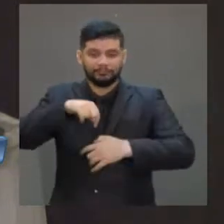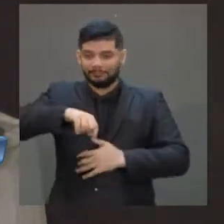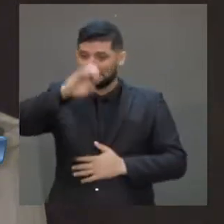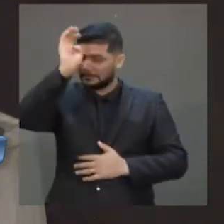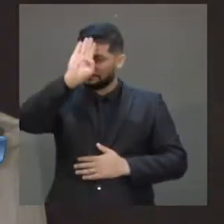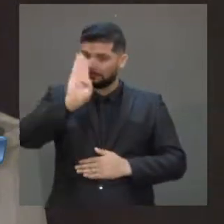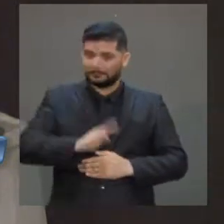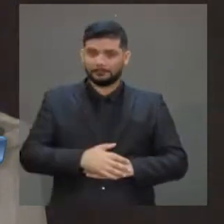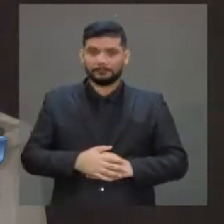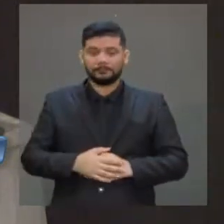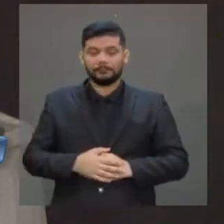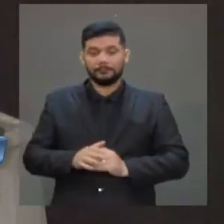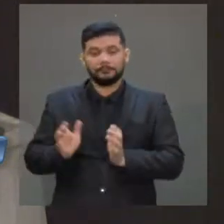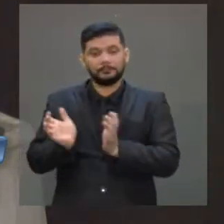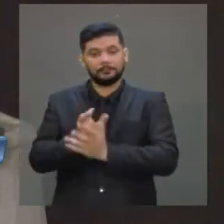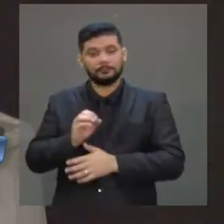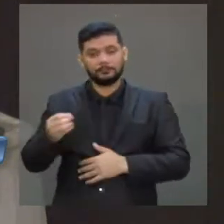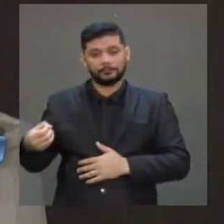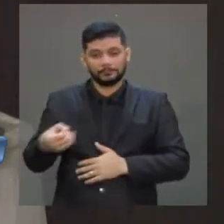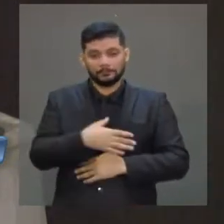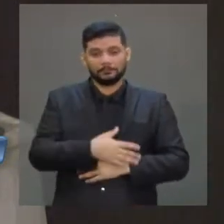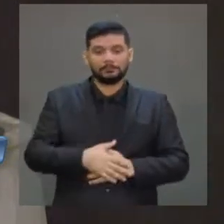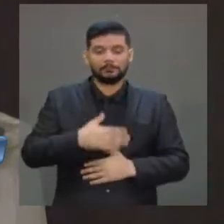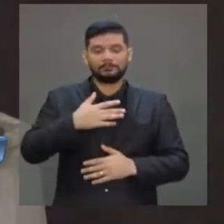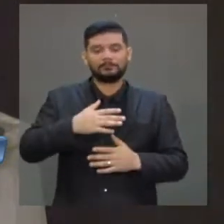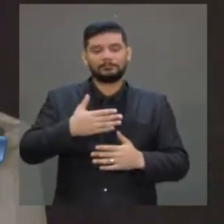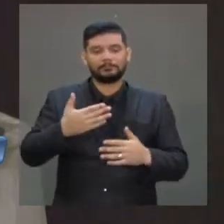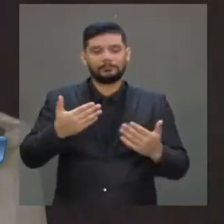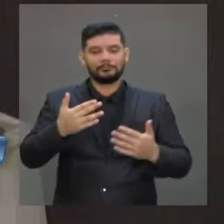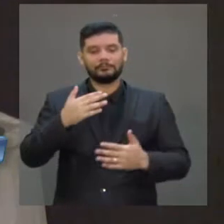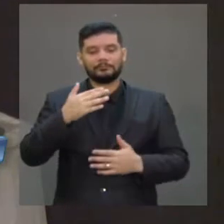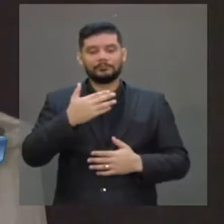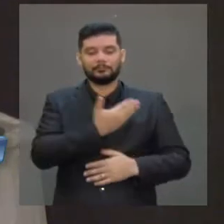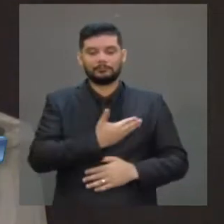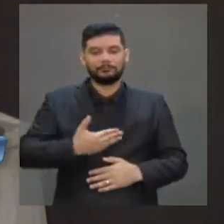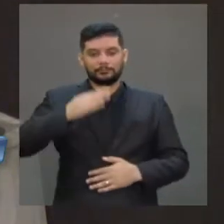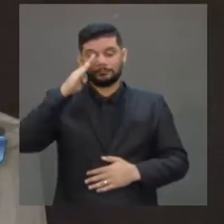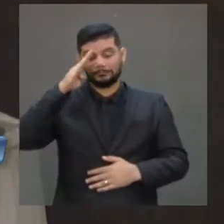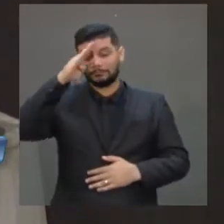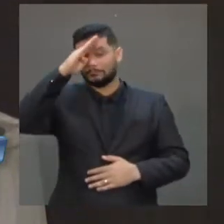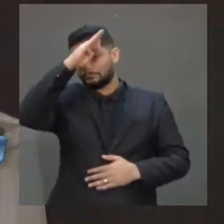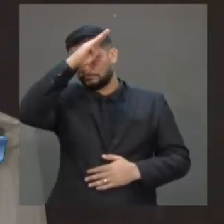Desses novos agrotóxicos liberados pelo governo Bolsonaro, pelo menos